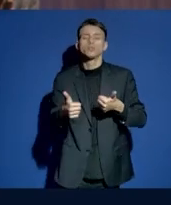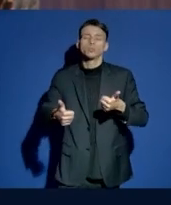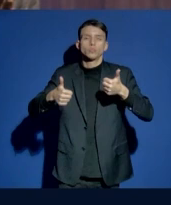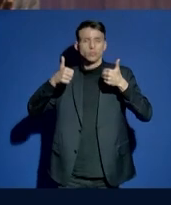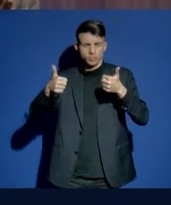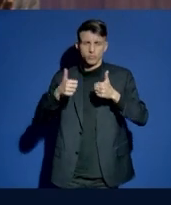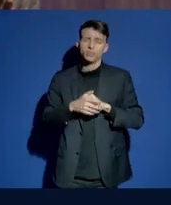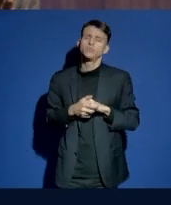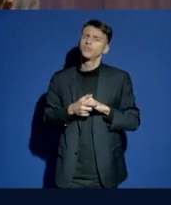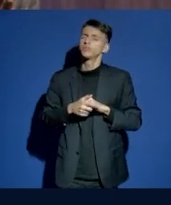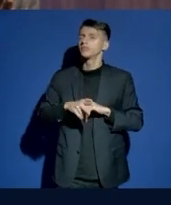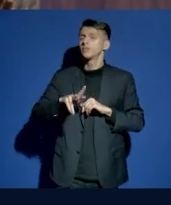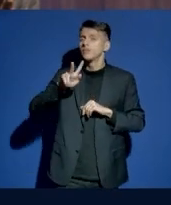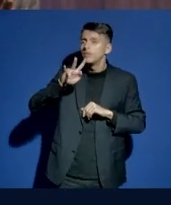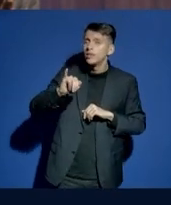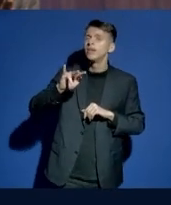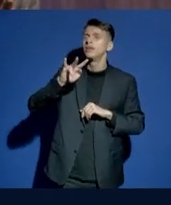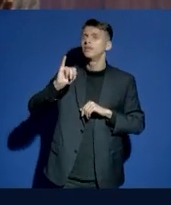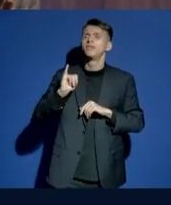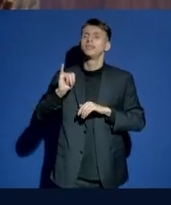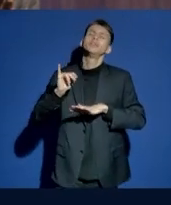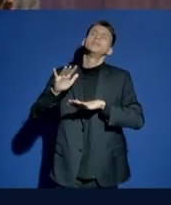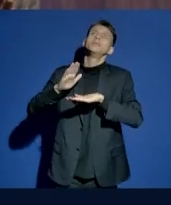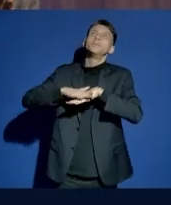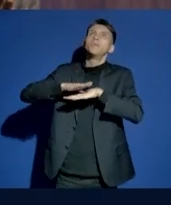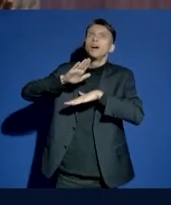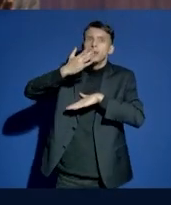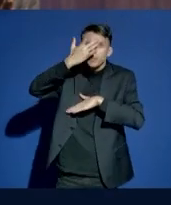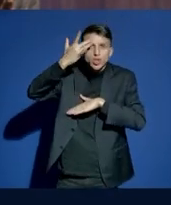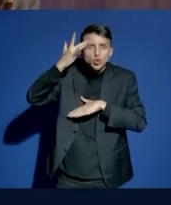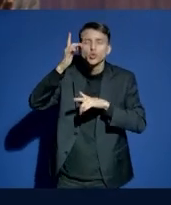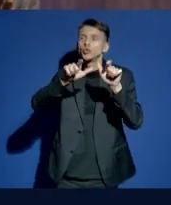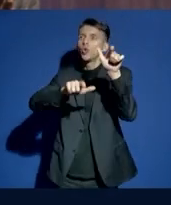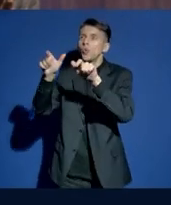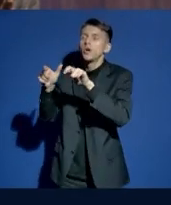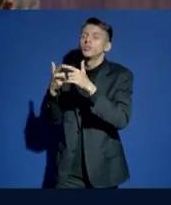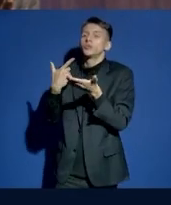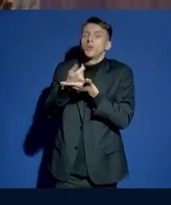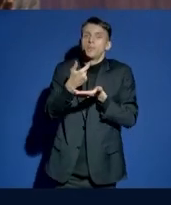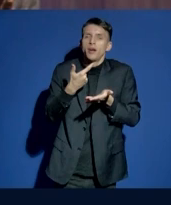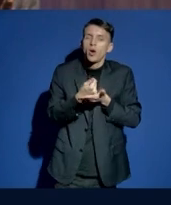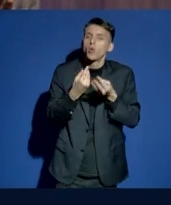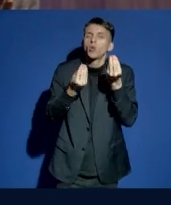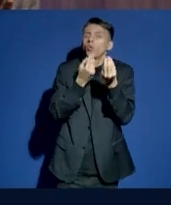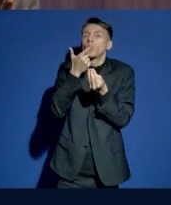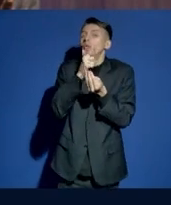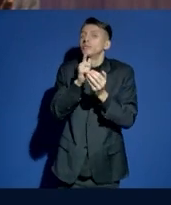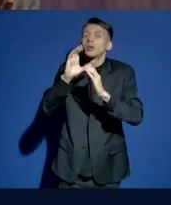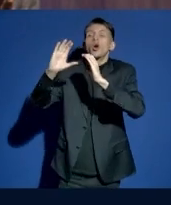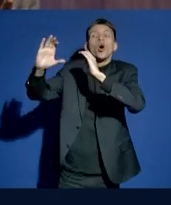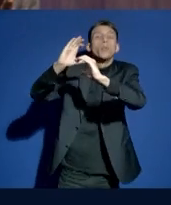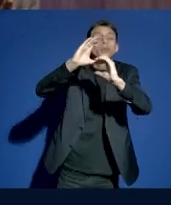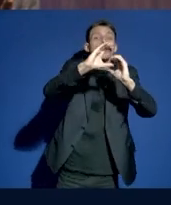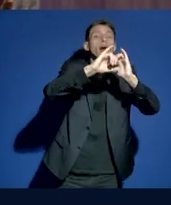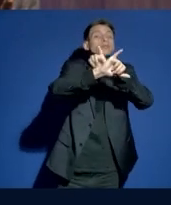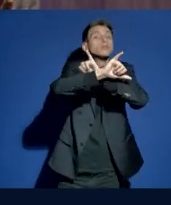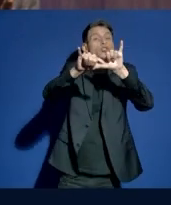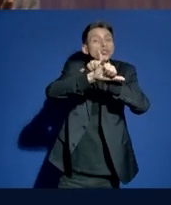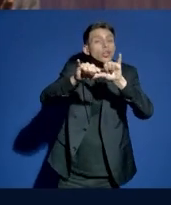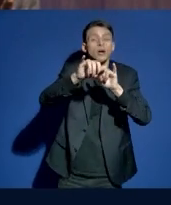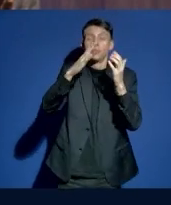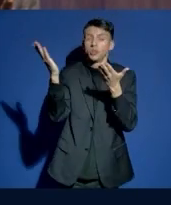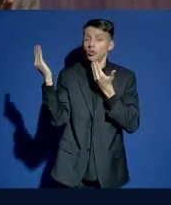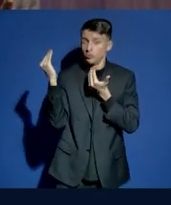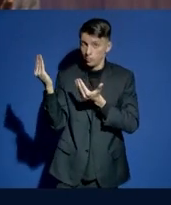que isso vai atrair mais consumidores, como que a gente vai comunicar melhor com a juventude, mas,